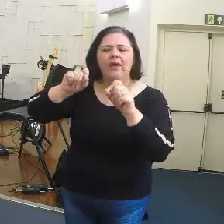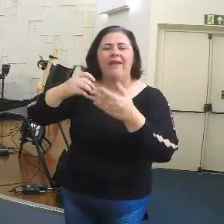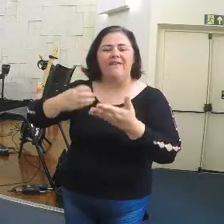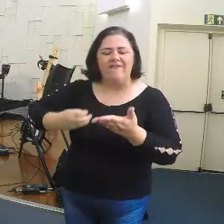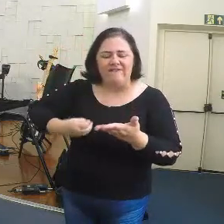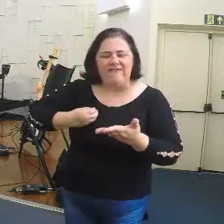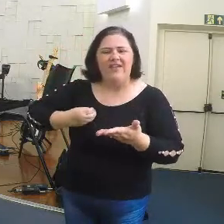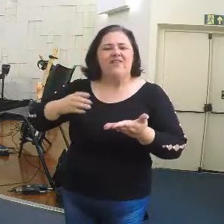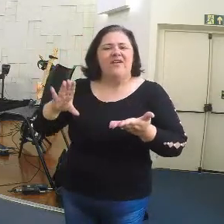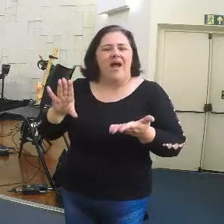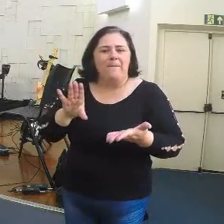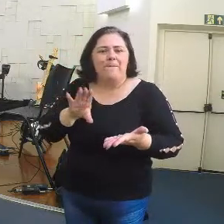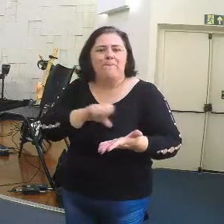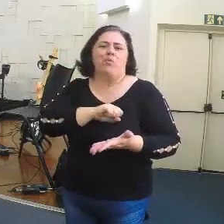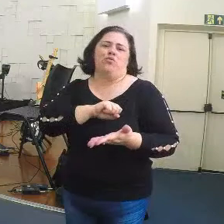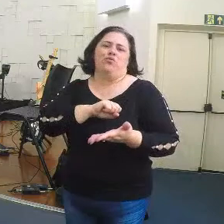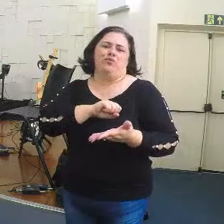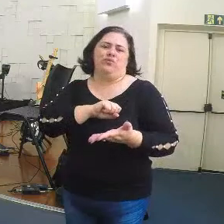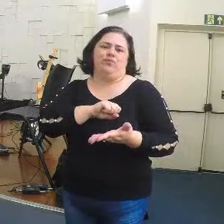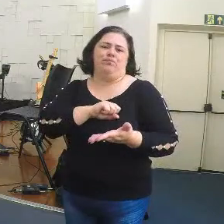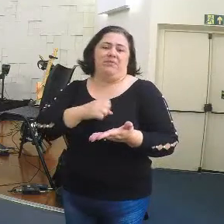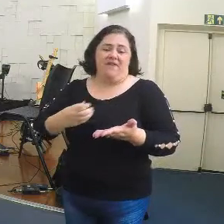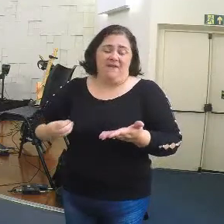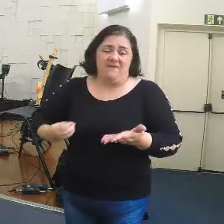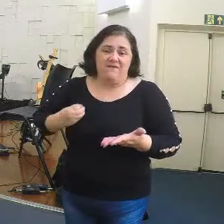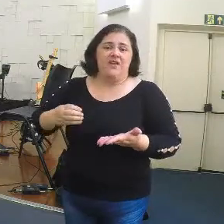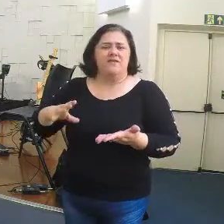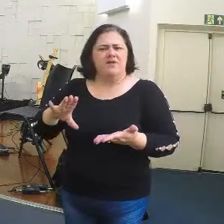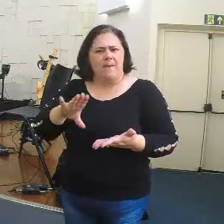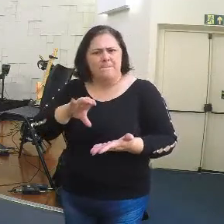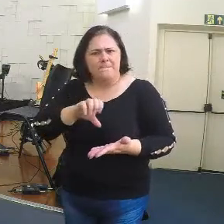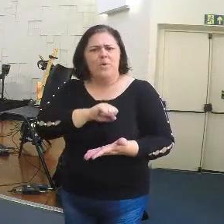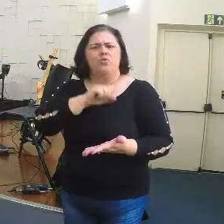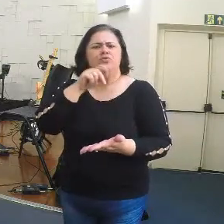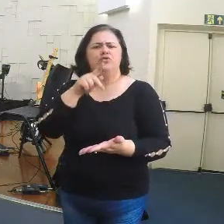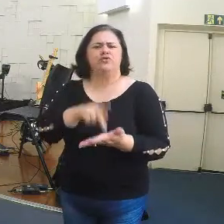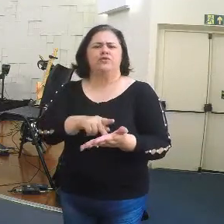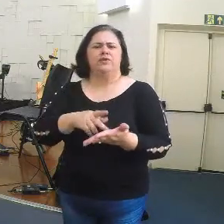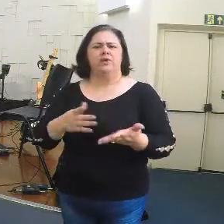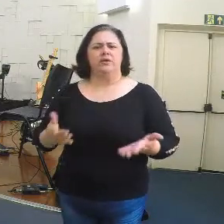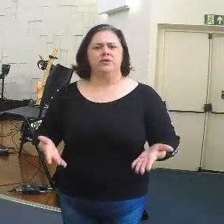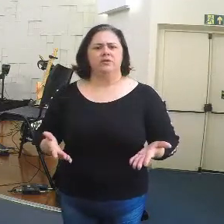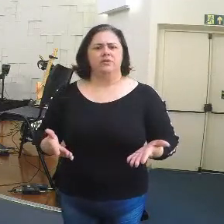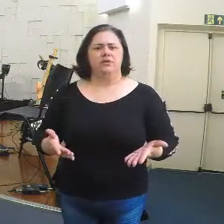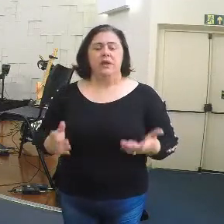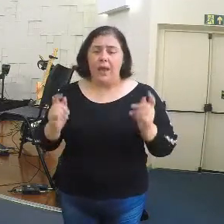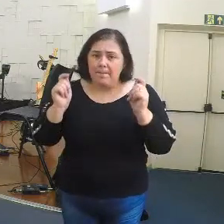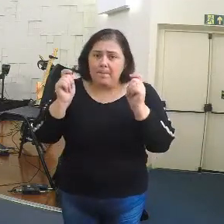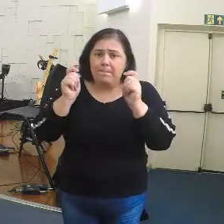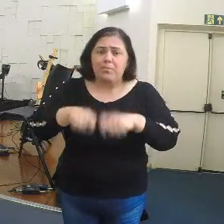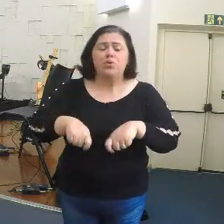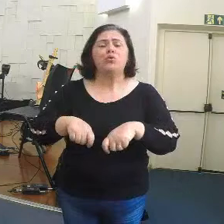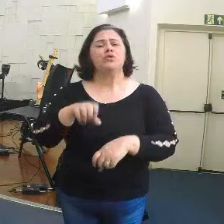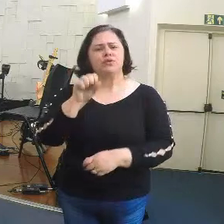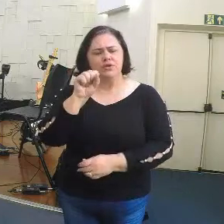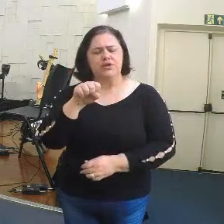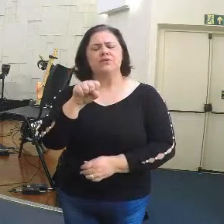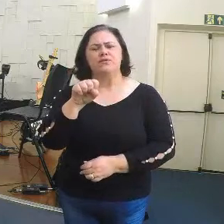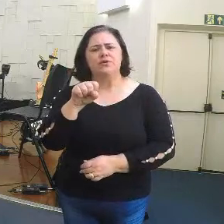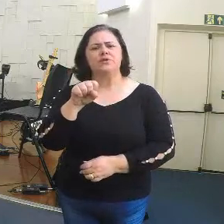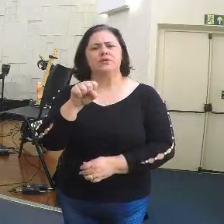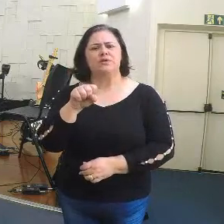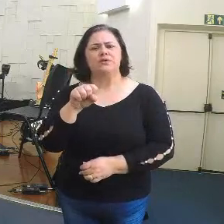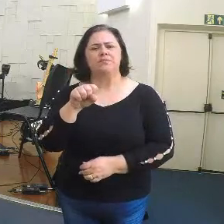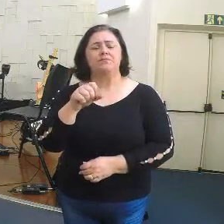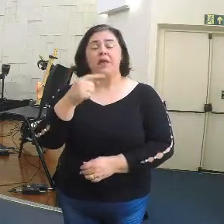possível, é o que João está dizendo, é possível porque nós recebemos o Espírito Santo. É isso que a palavra de Deus nos diz. Vejam